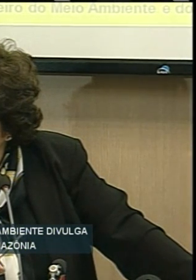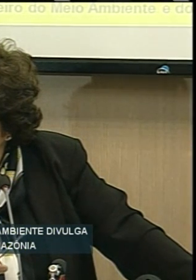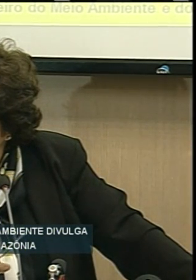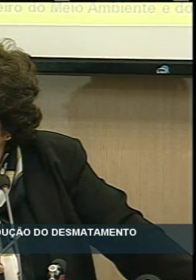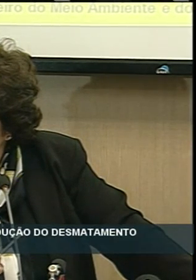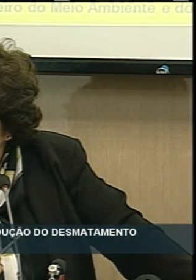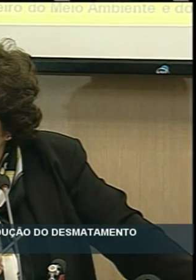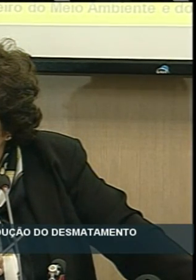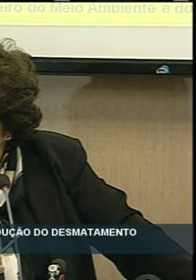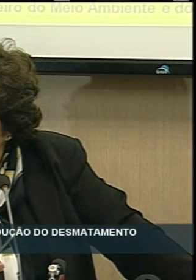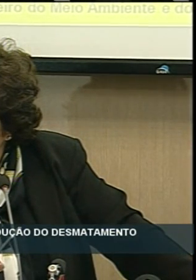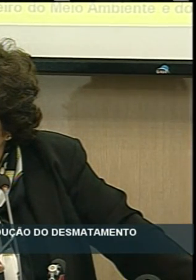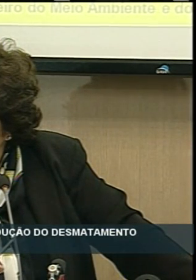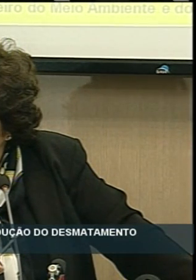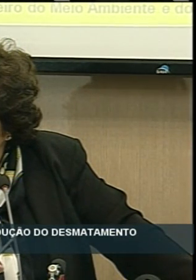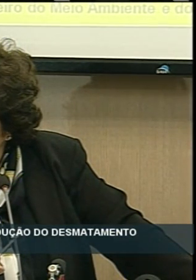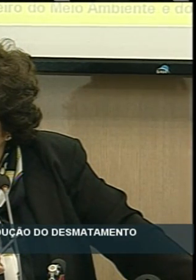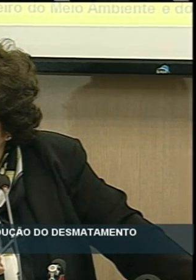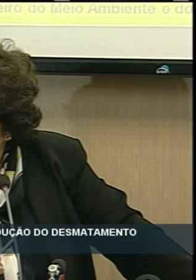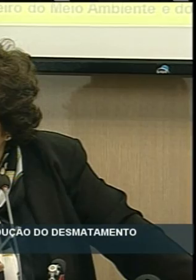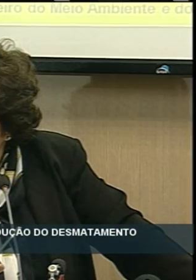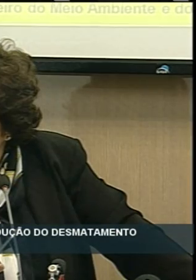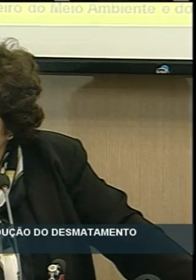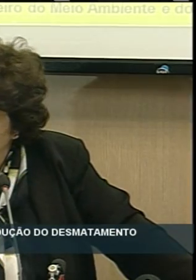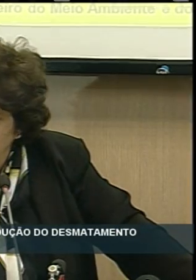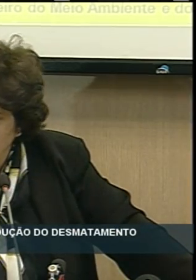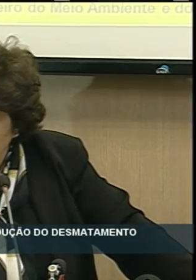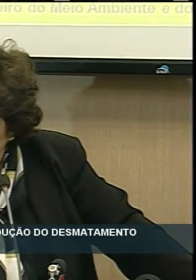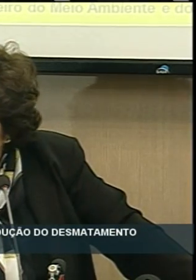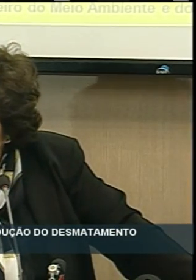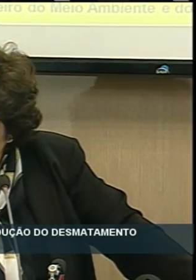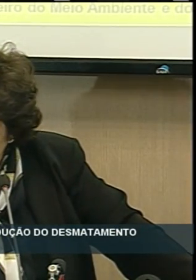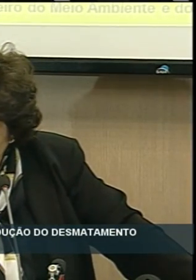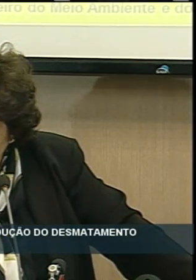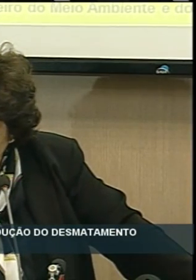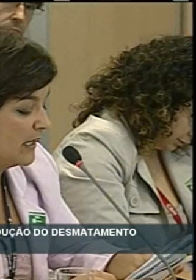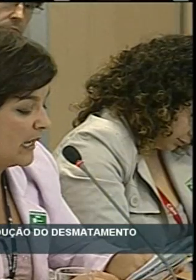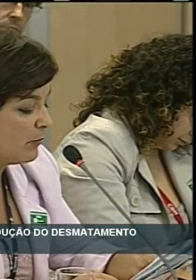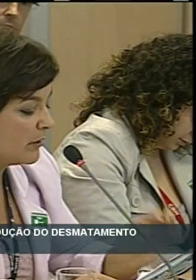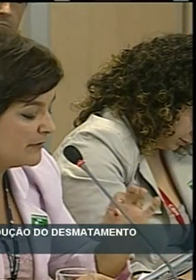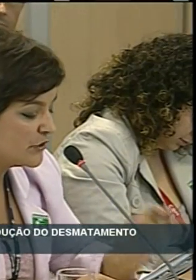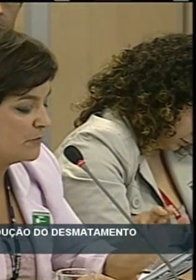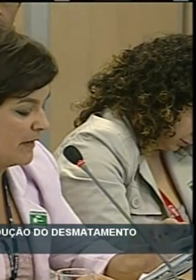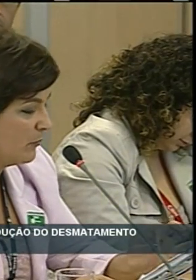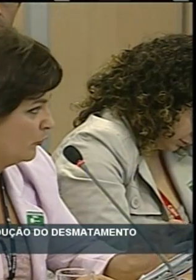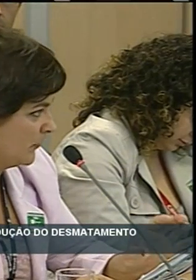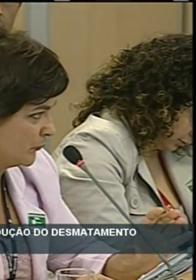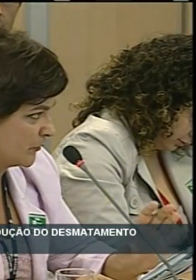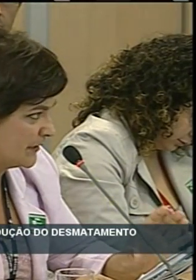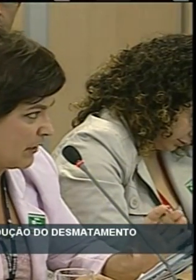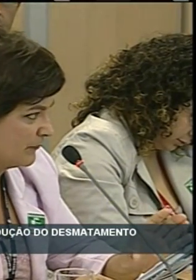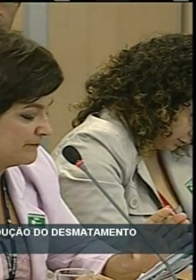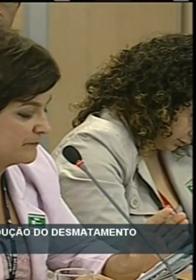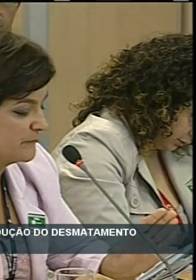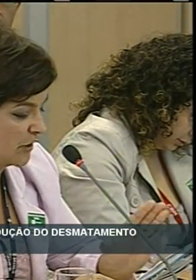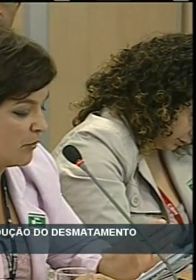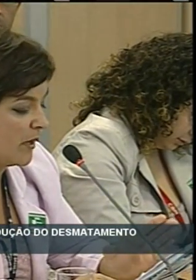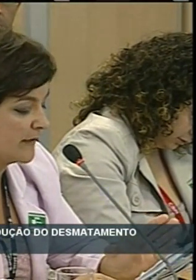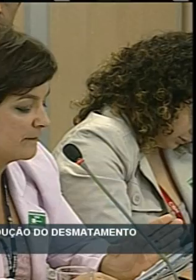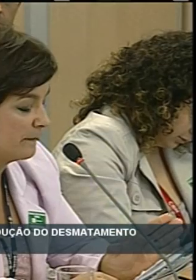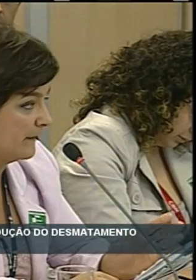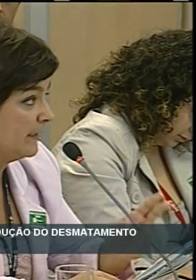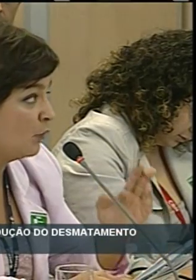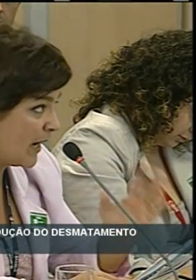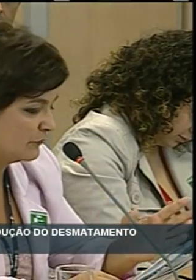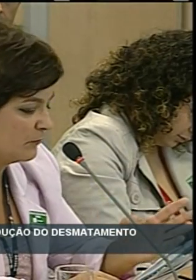23% no no desmatamento nos meses de Agosto a julho em relação ao ano passado agora quando a gente pega o número total de